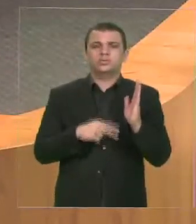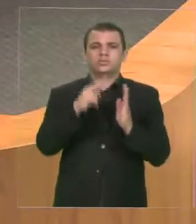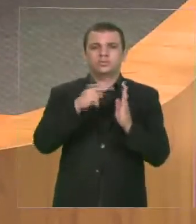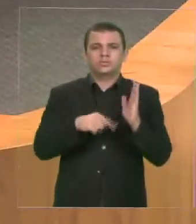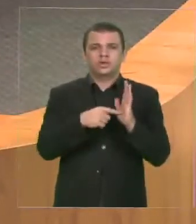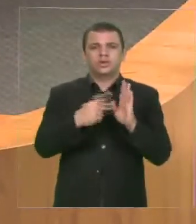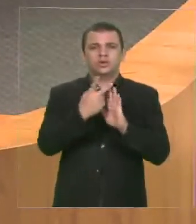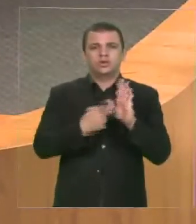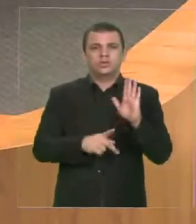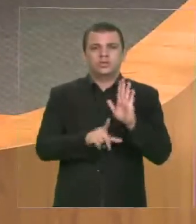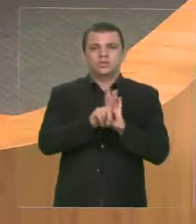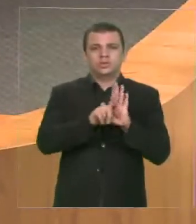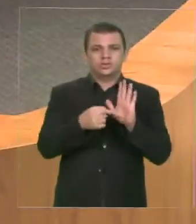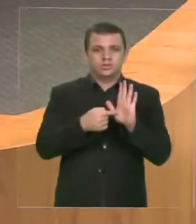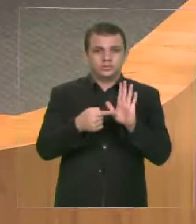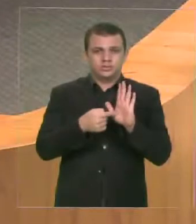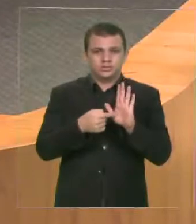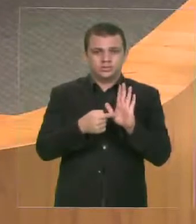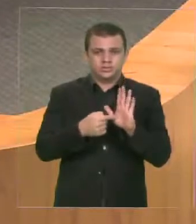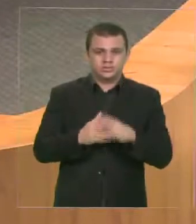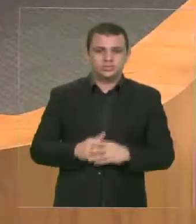projeto de lei,